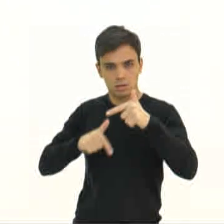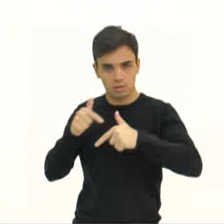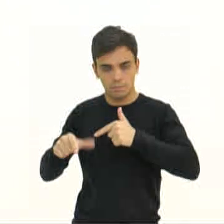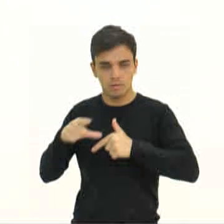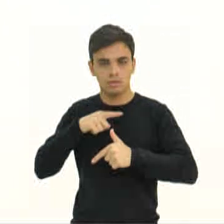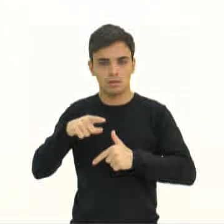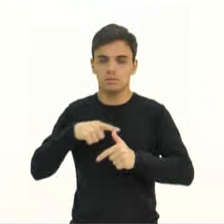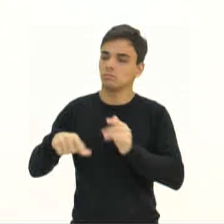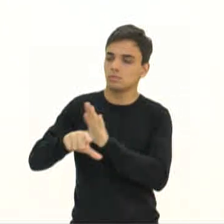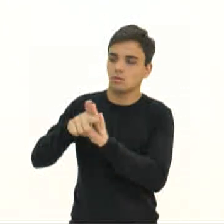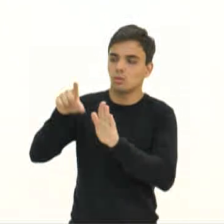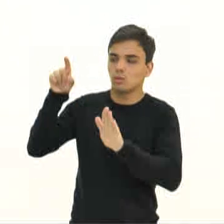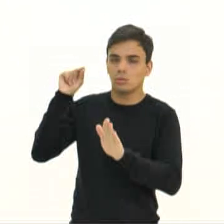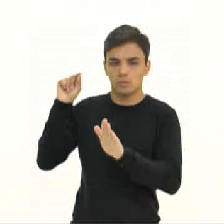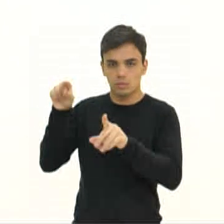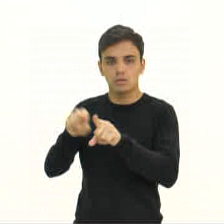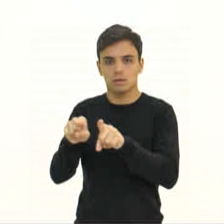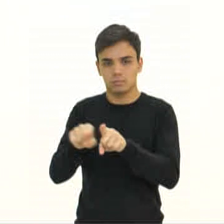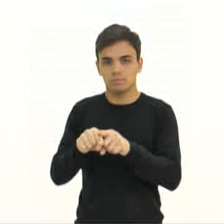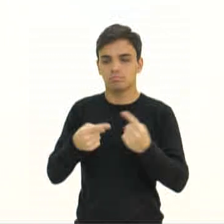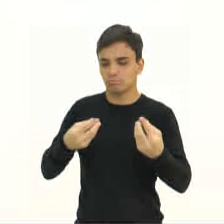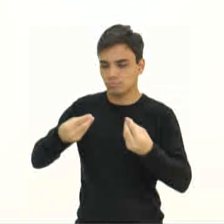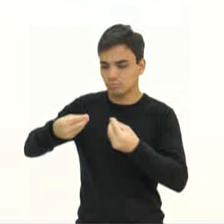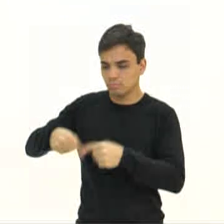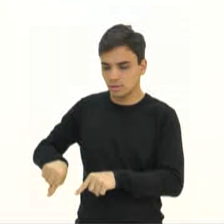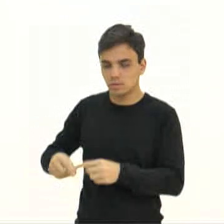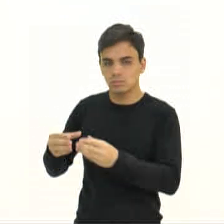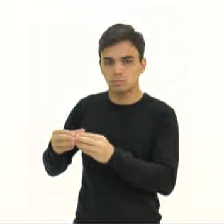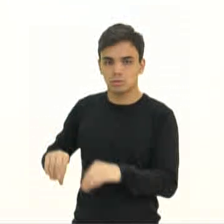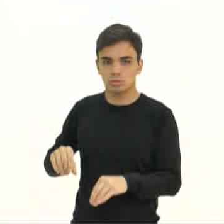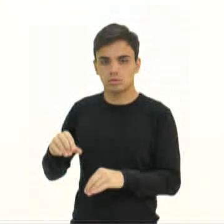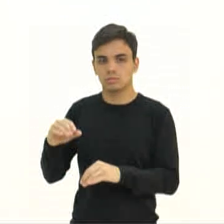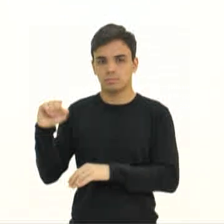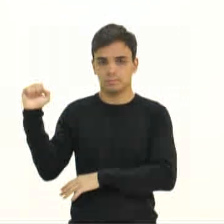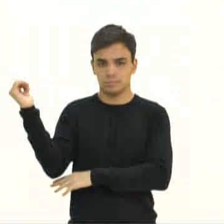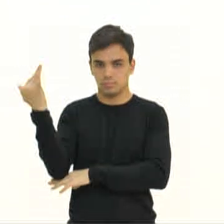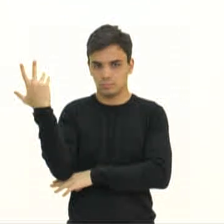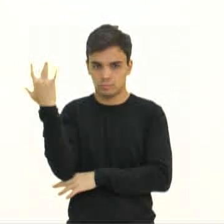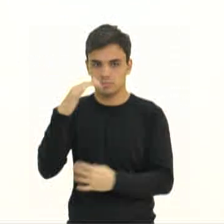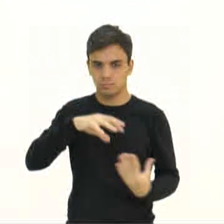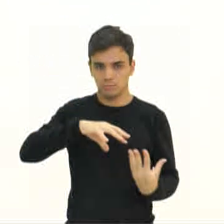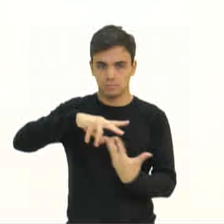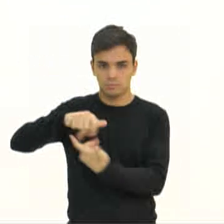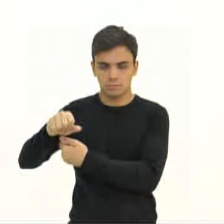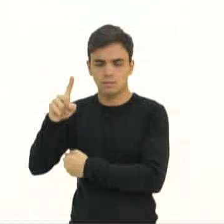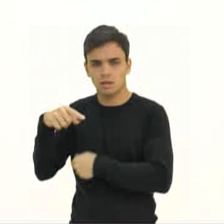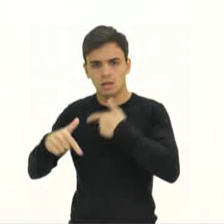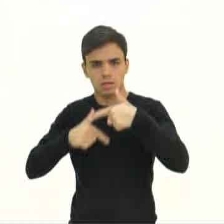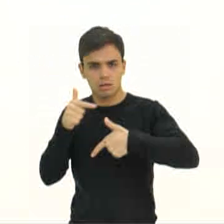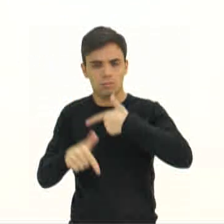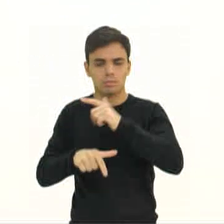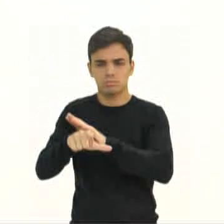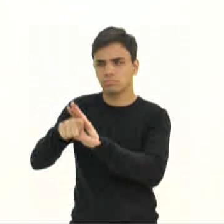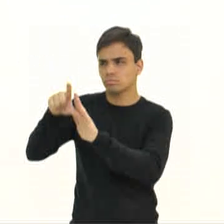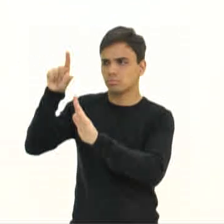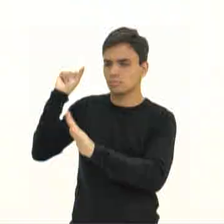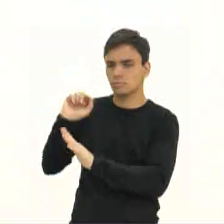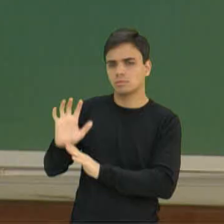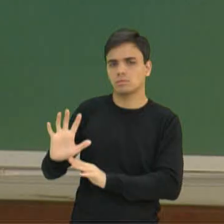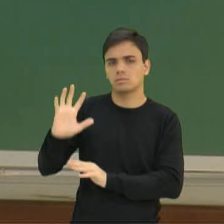antiga e tradicional, e que prejudica o meio ambiente. Apesar dela ser uma atividade antiga, uma atividade que